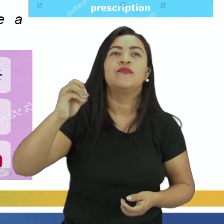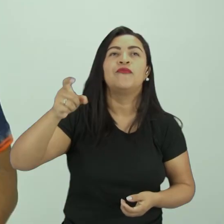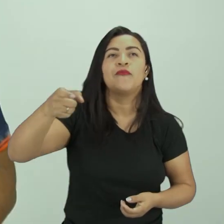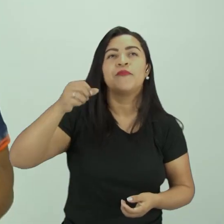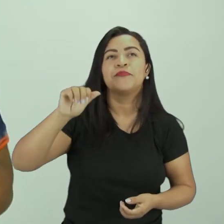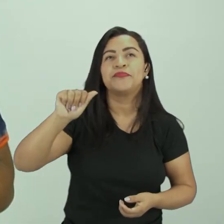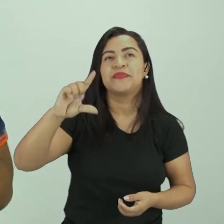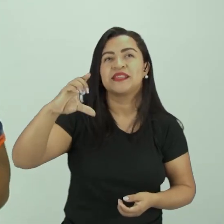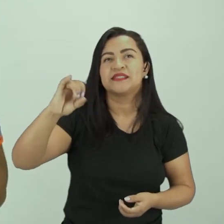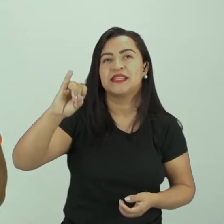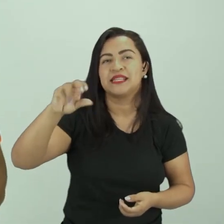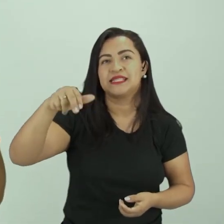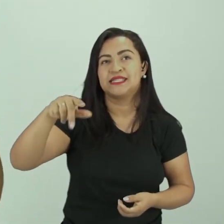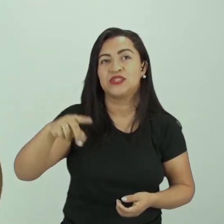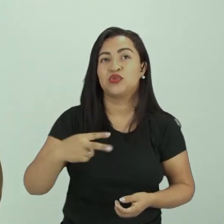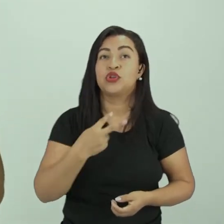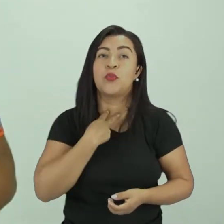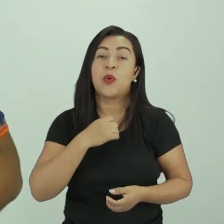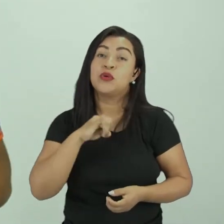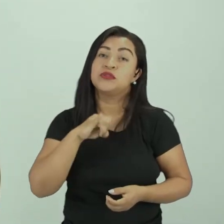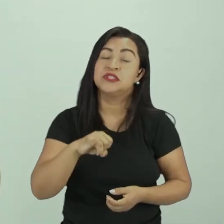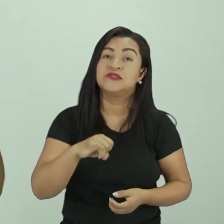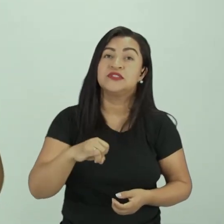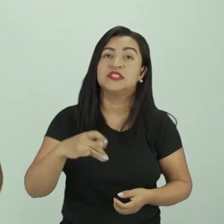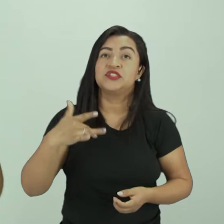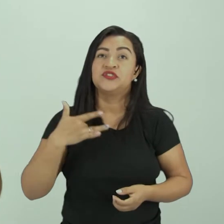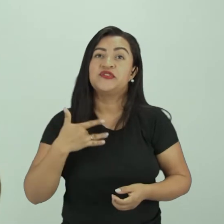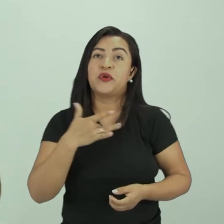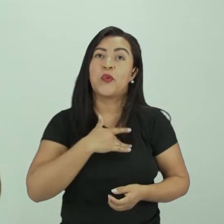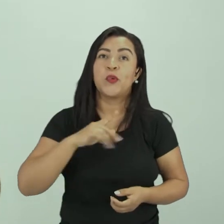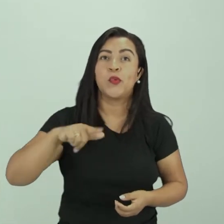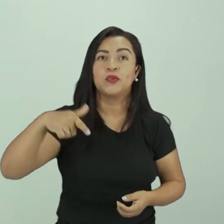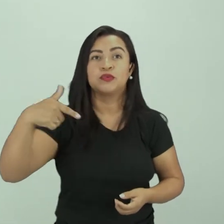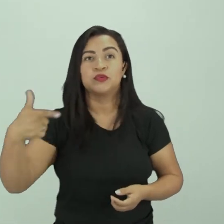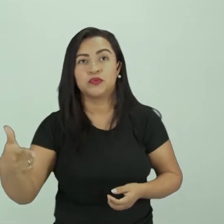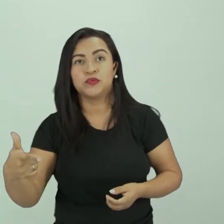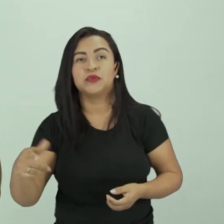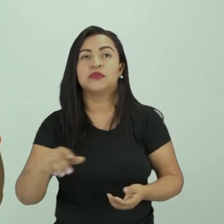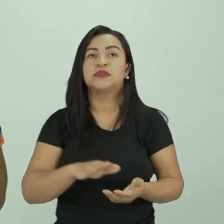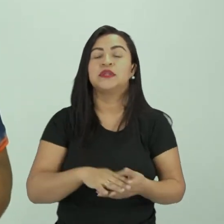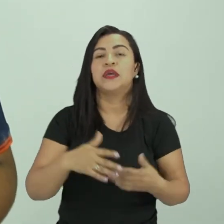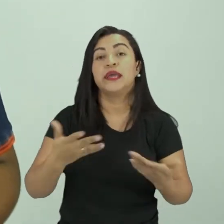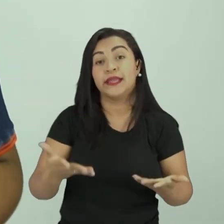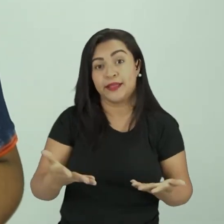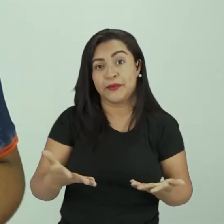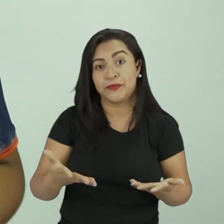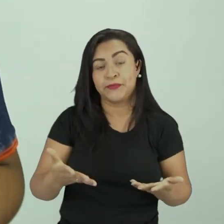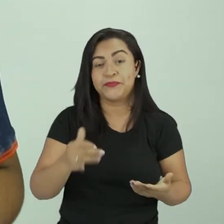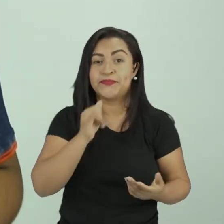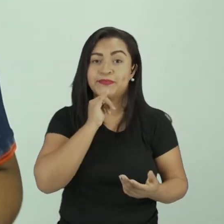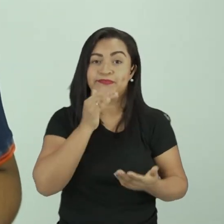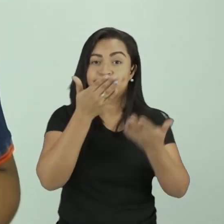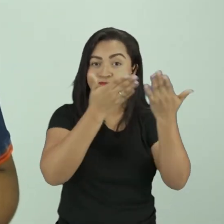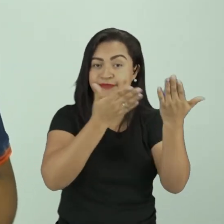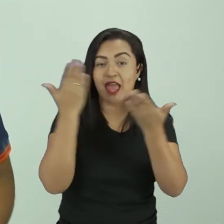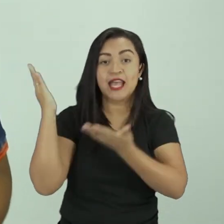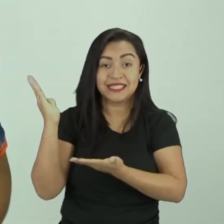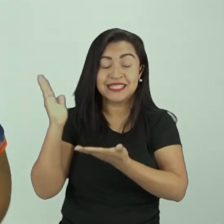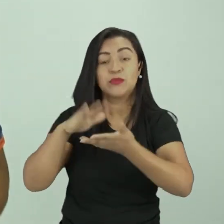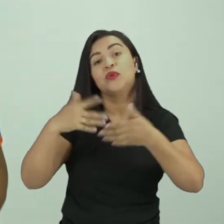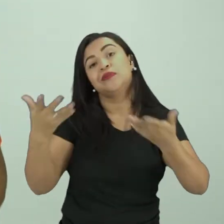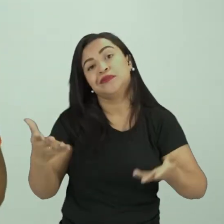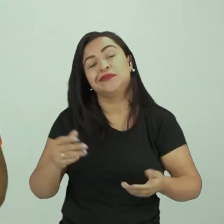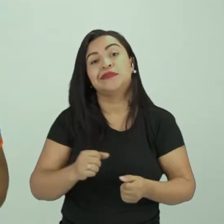Então, sempre é bem assim, pautado dentro da simplicidade, dentro da objetividade, tá